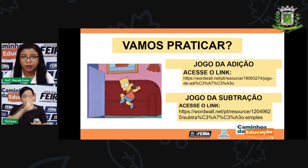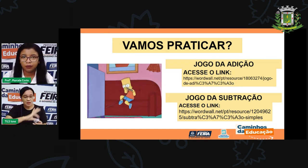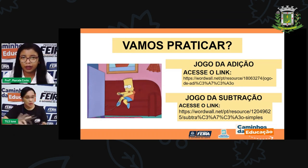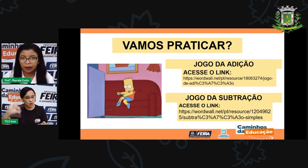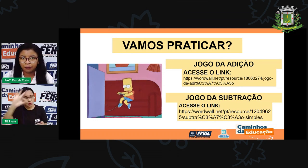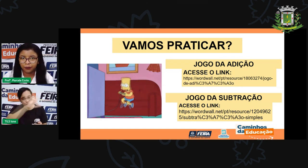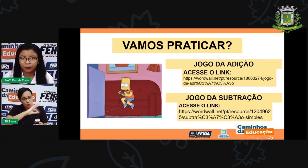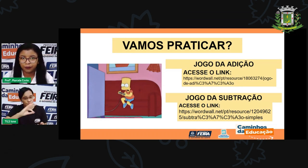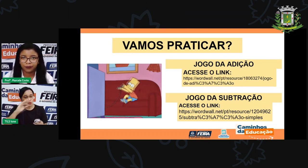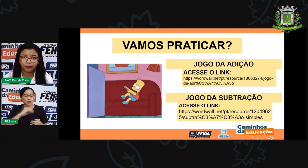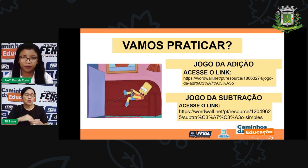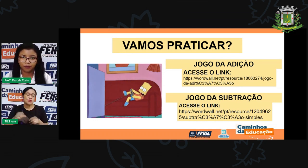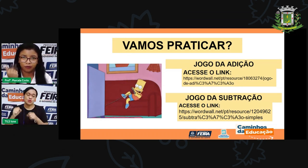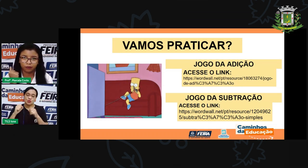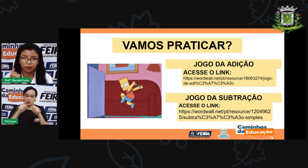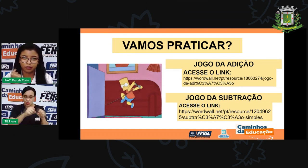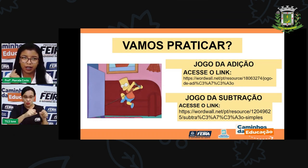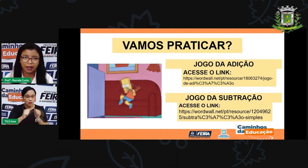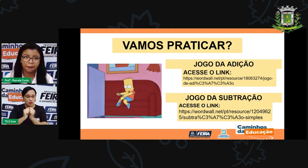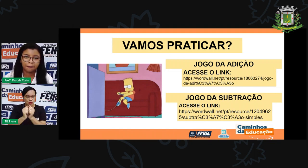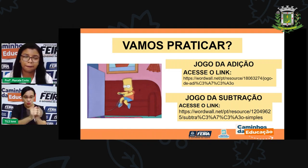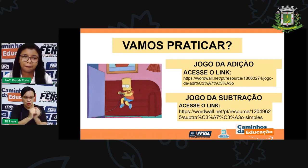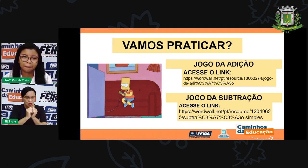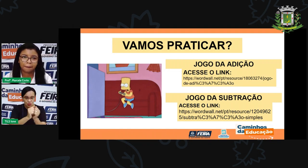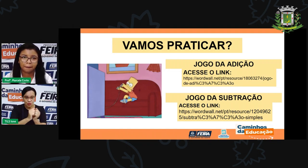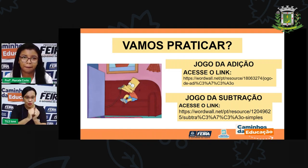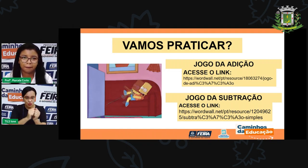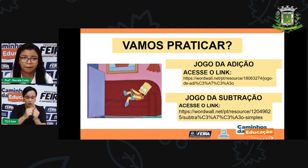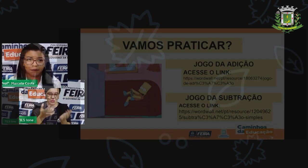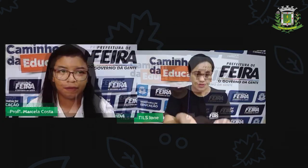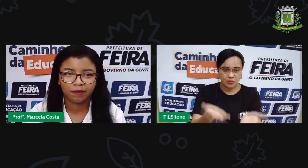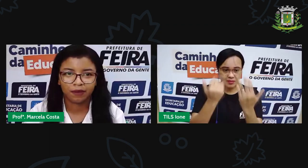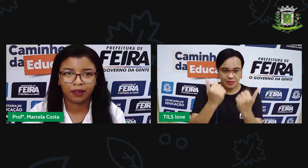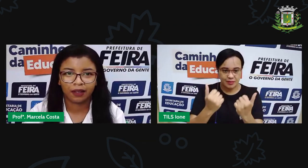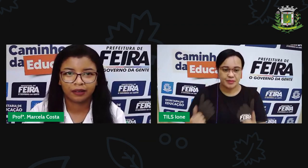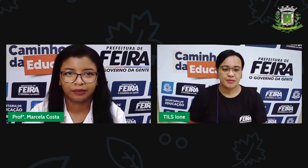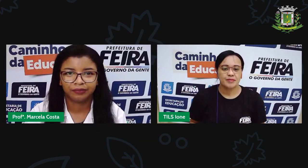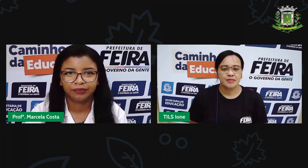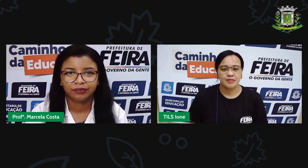isso ao mesmo tempo. Vamos lá?